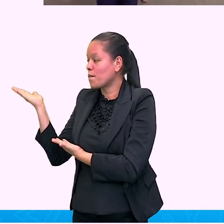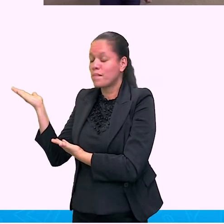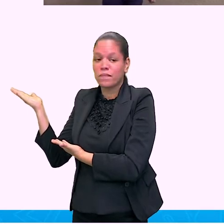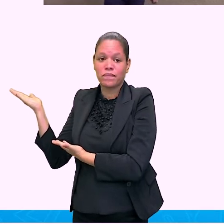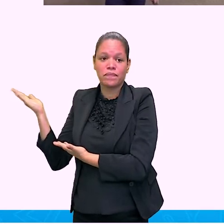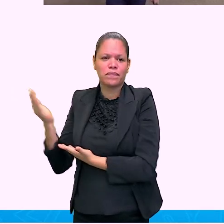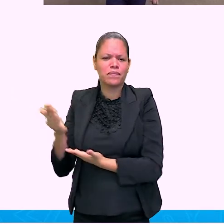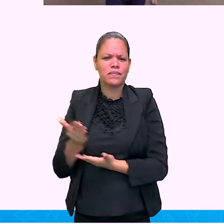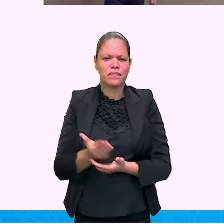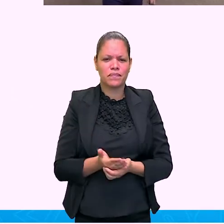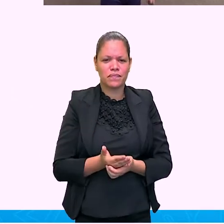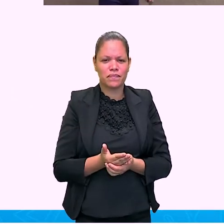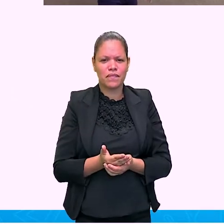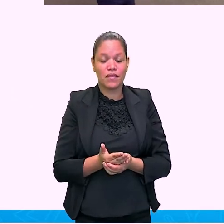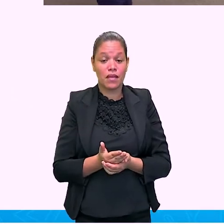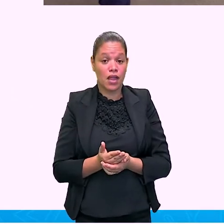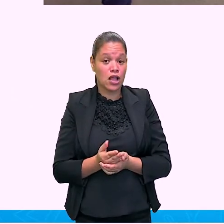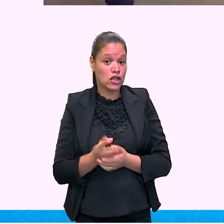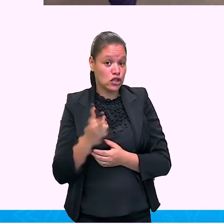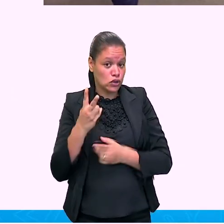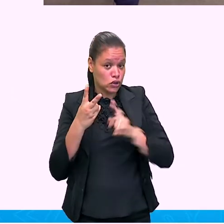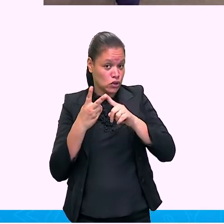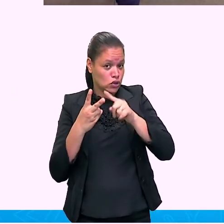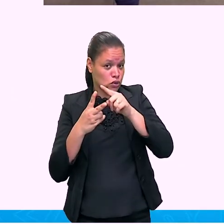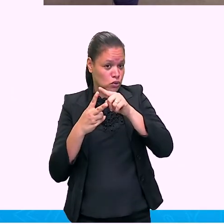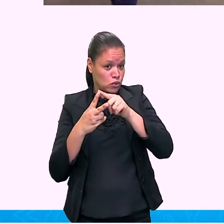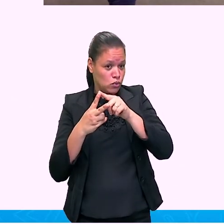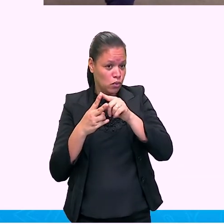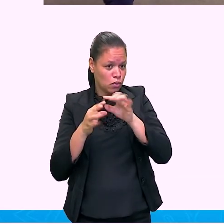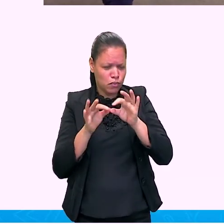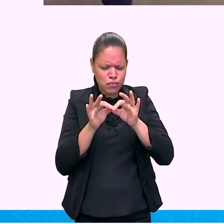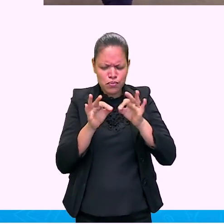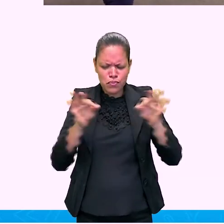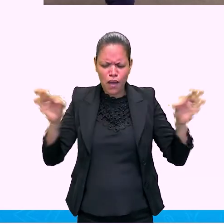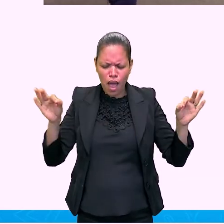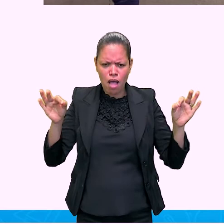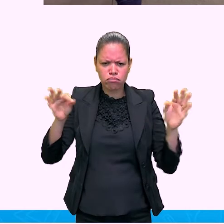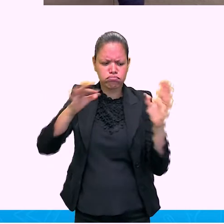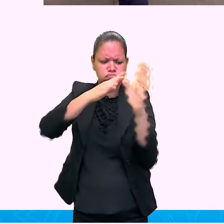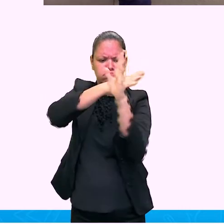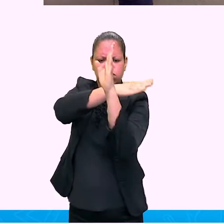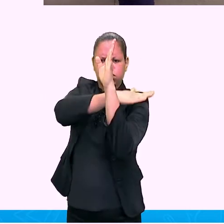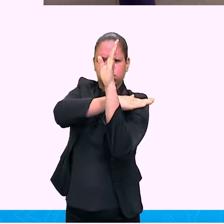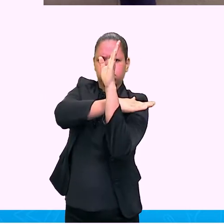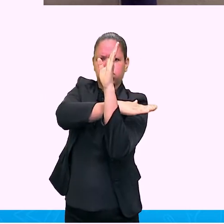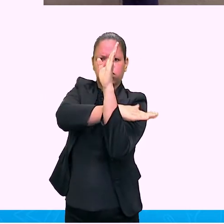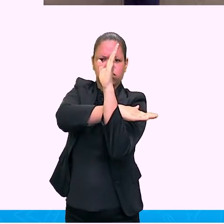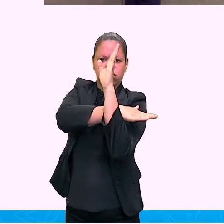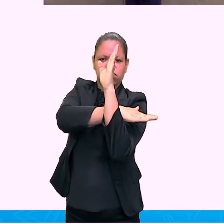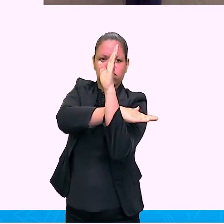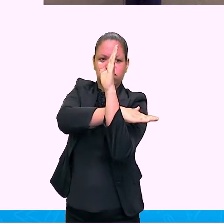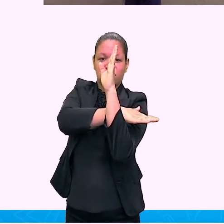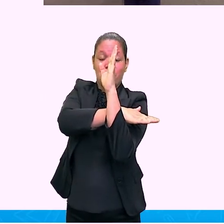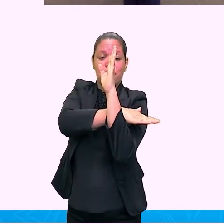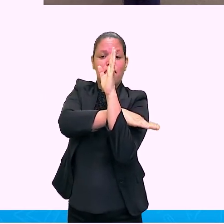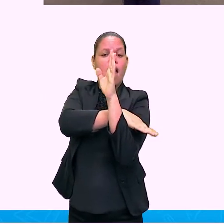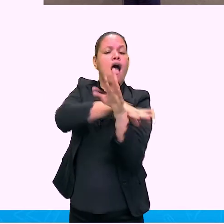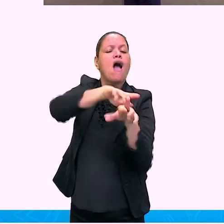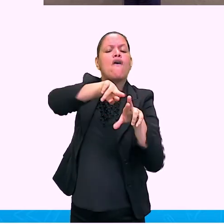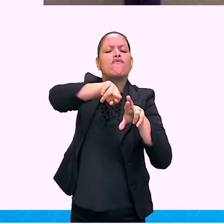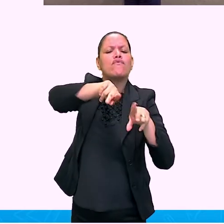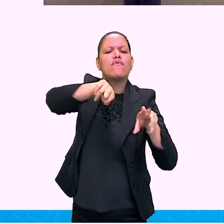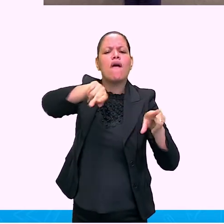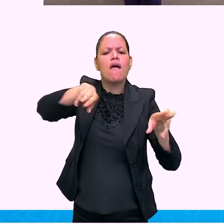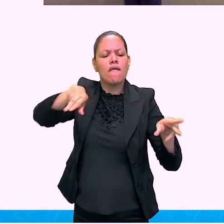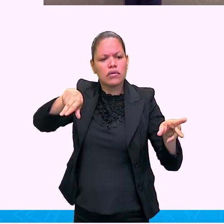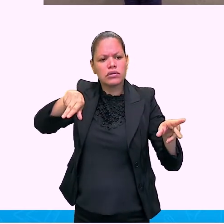duas retas, elas estão se cruzando. E verifique agora a diferença